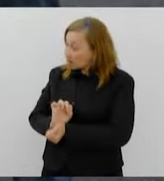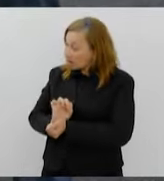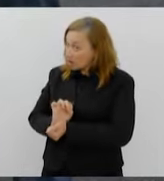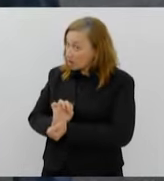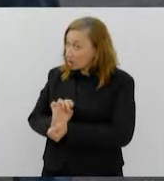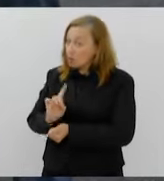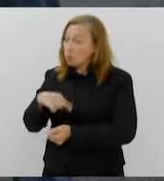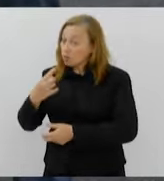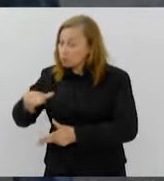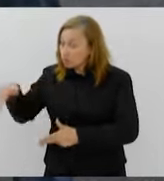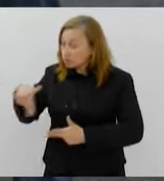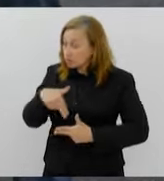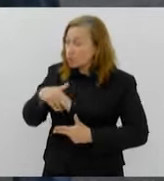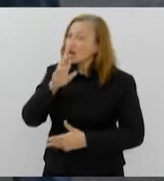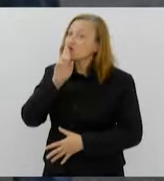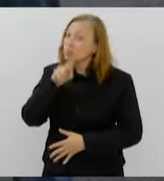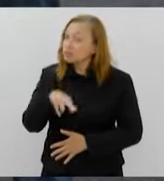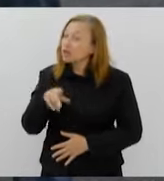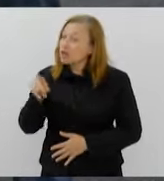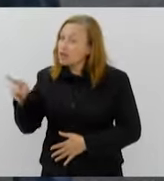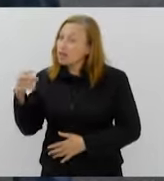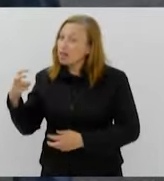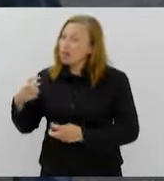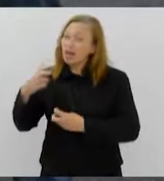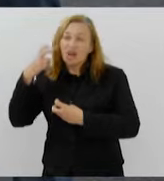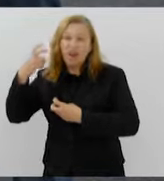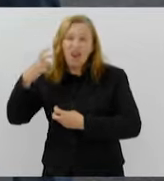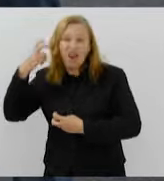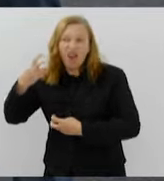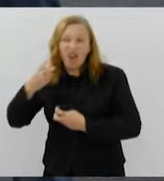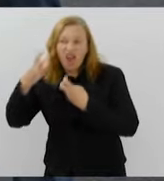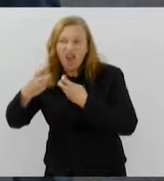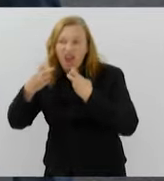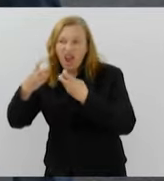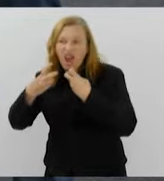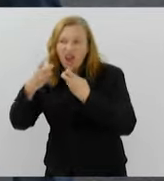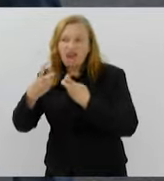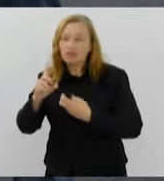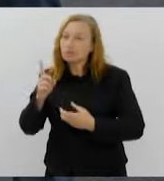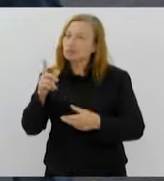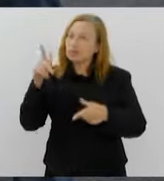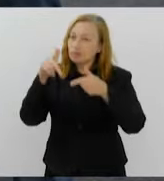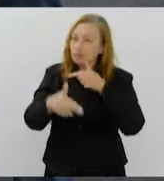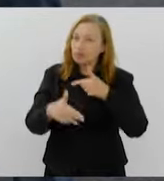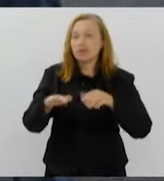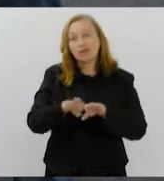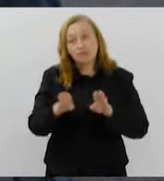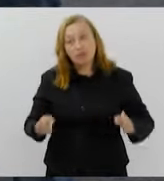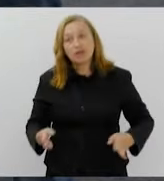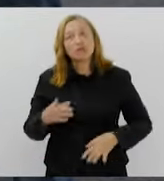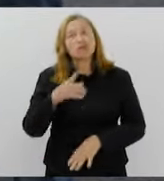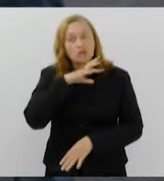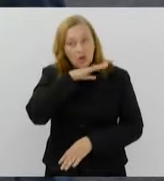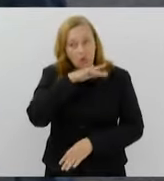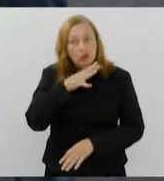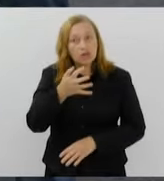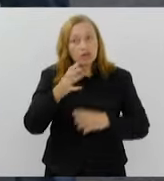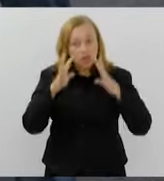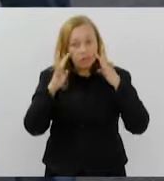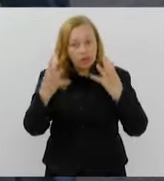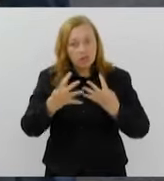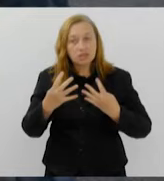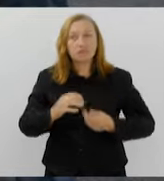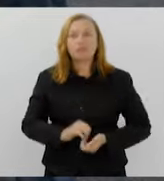quando vim para responder ele começou a gritar aqui e não houve interferência da mesa Isso é muito ruim eu queria chamar a atenção de vossa